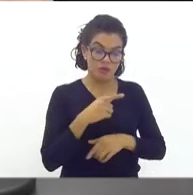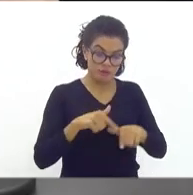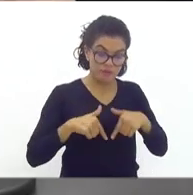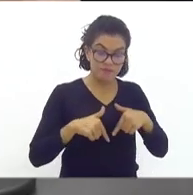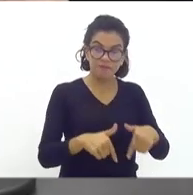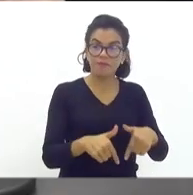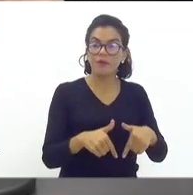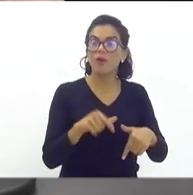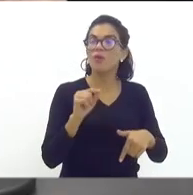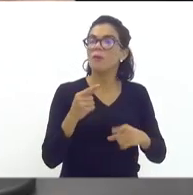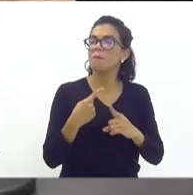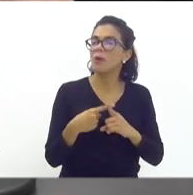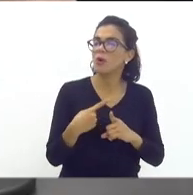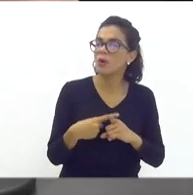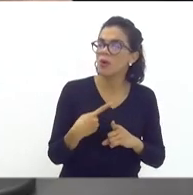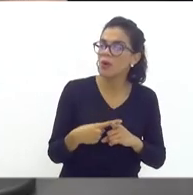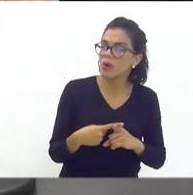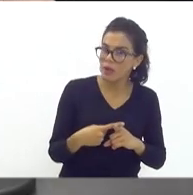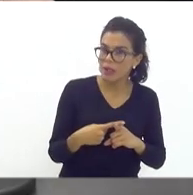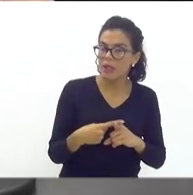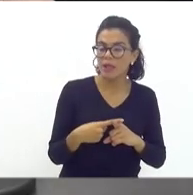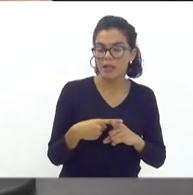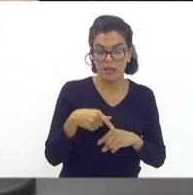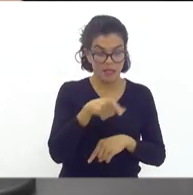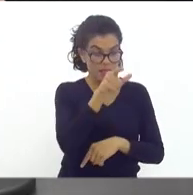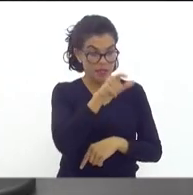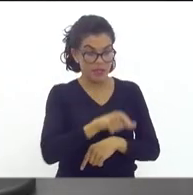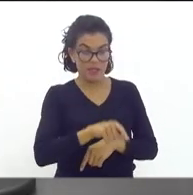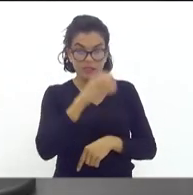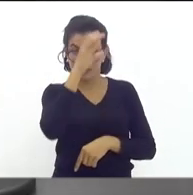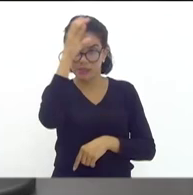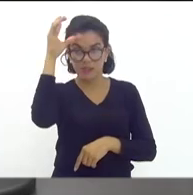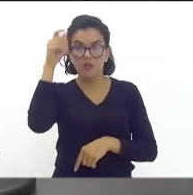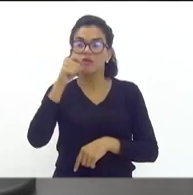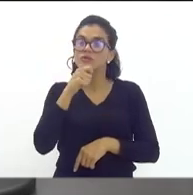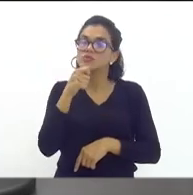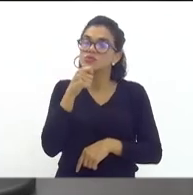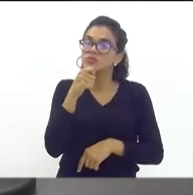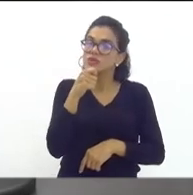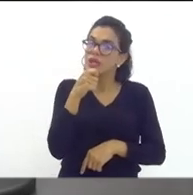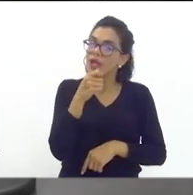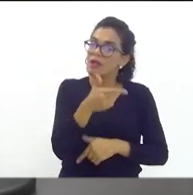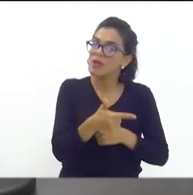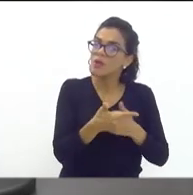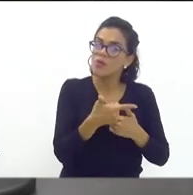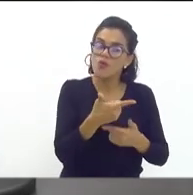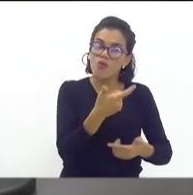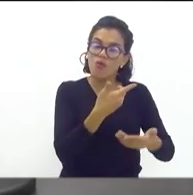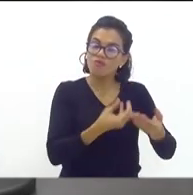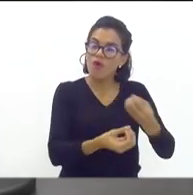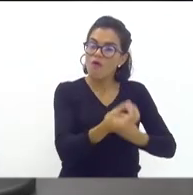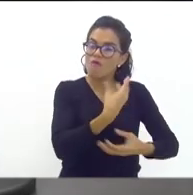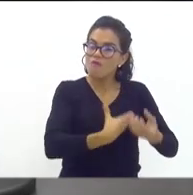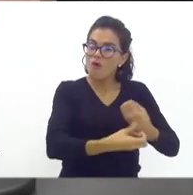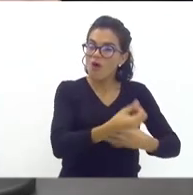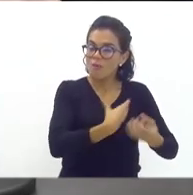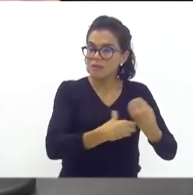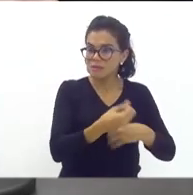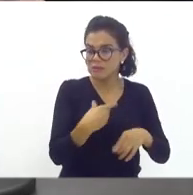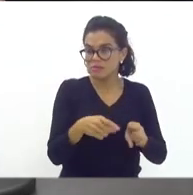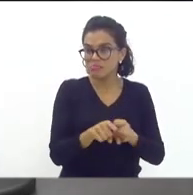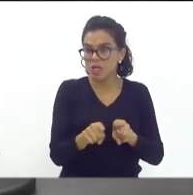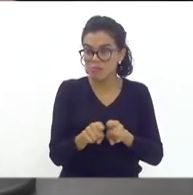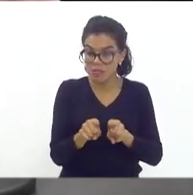o que que esse usuário não tem o seu serviço concedido e verificar se as informações